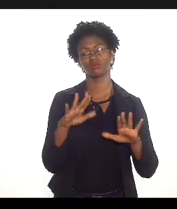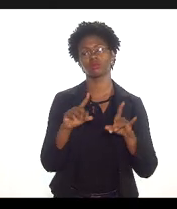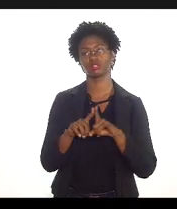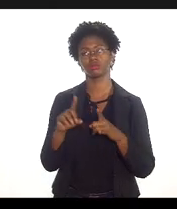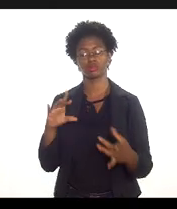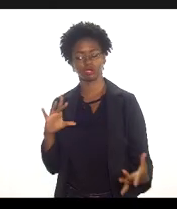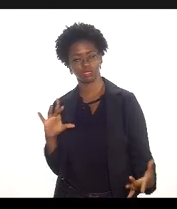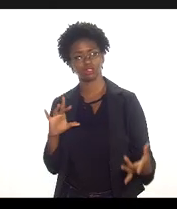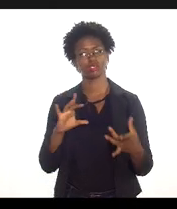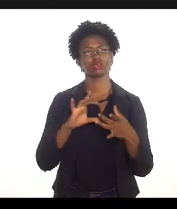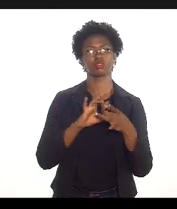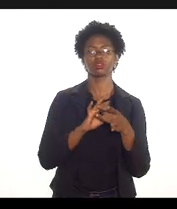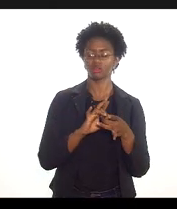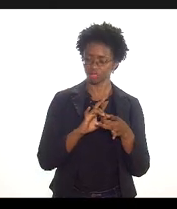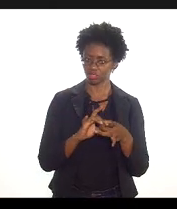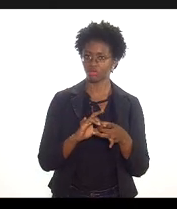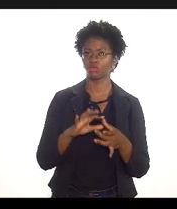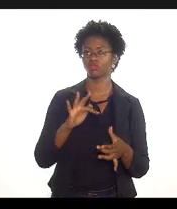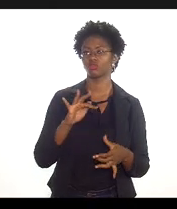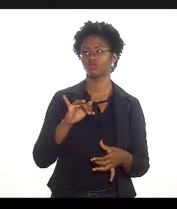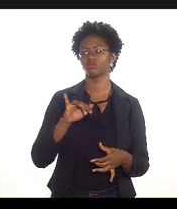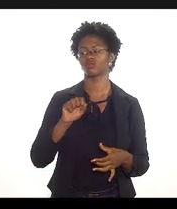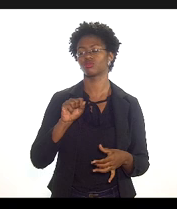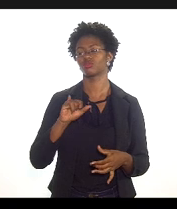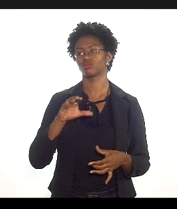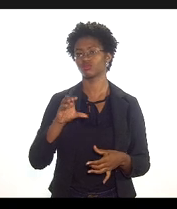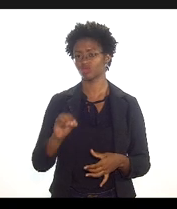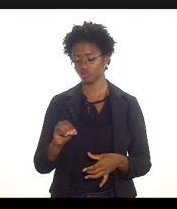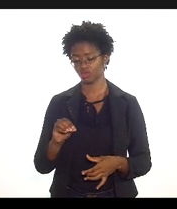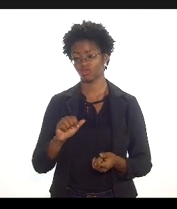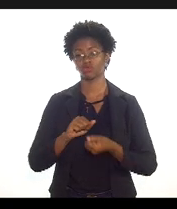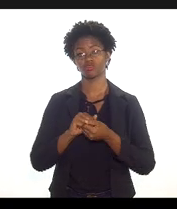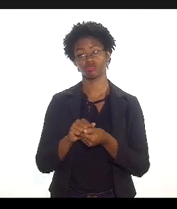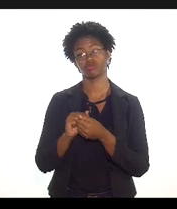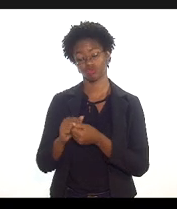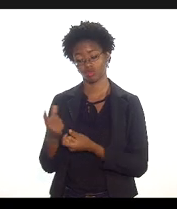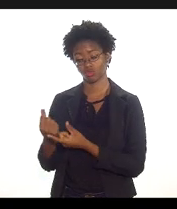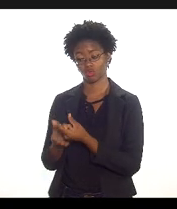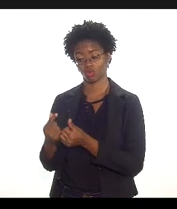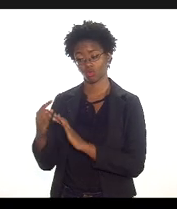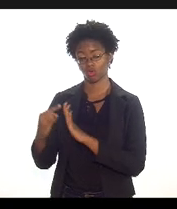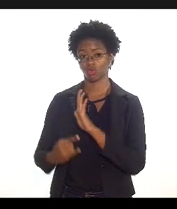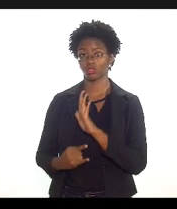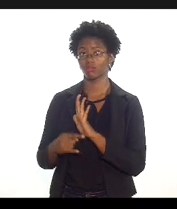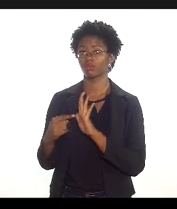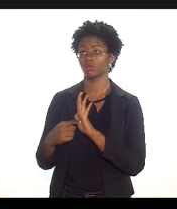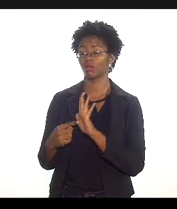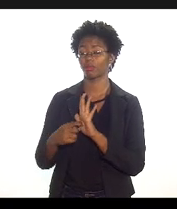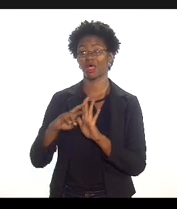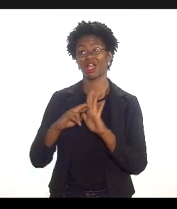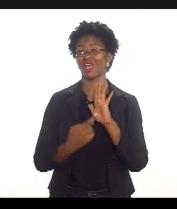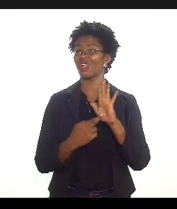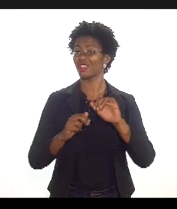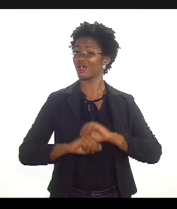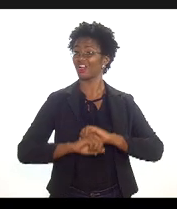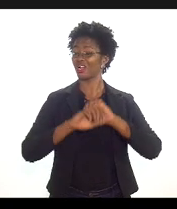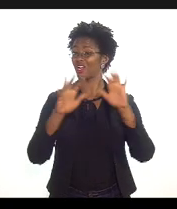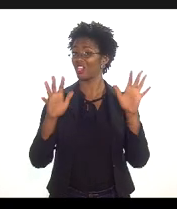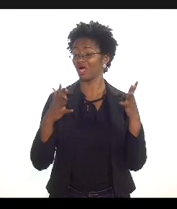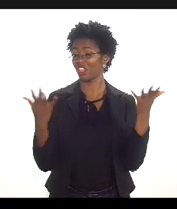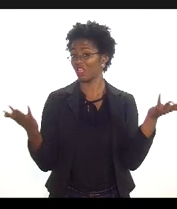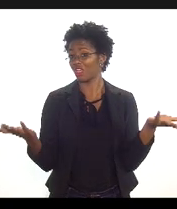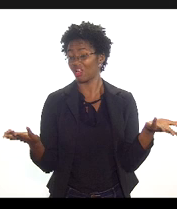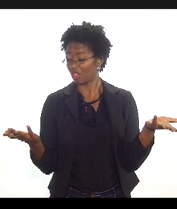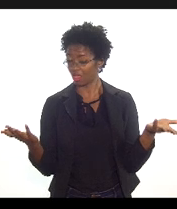relacionar os físicos aos orçamentários, porque a norma é muito clara, né? E ela,